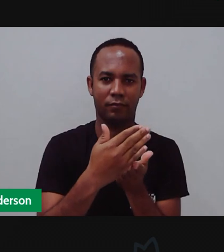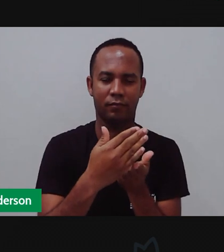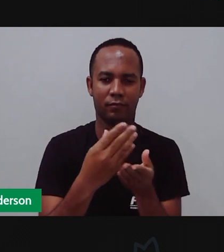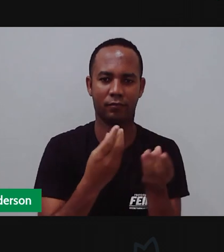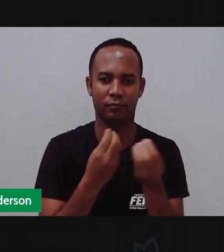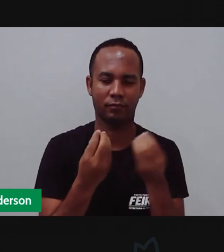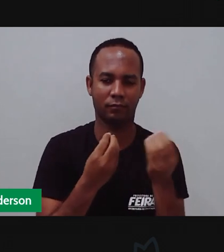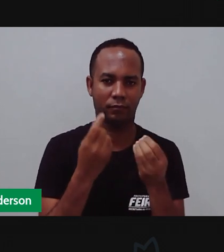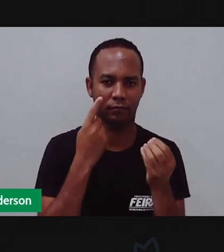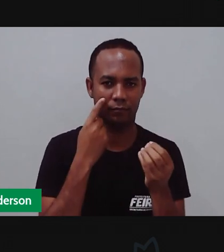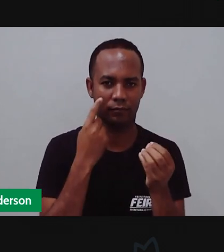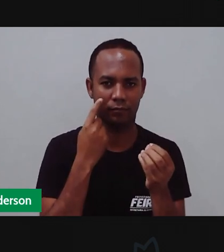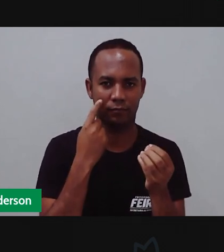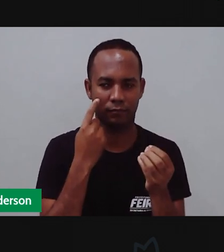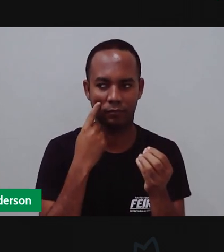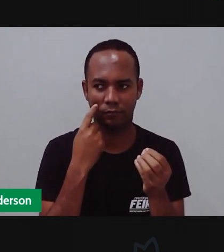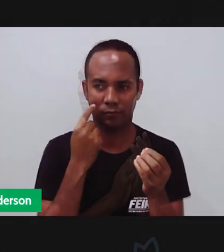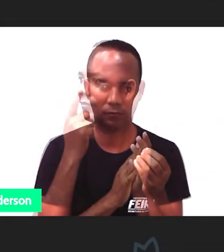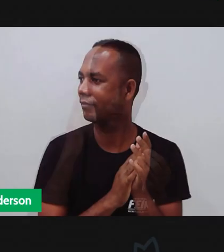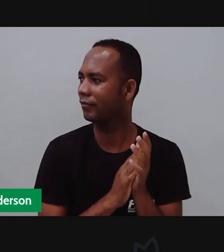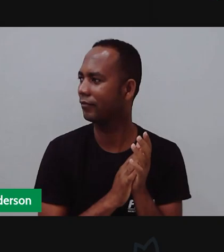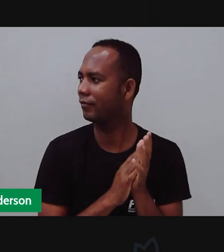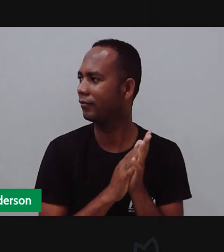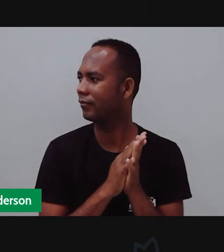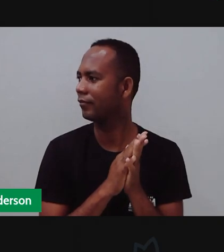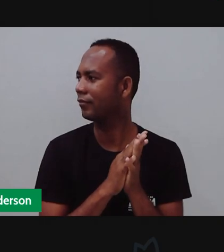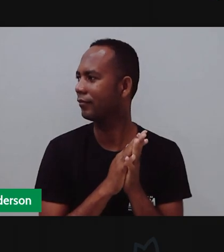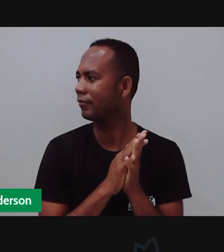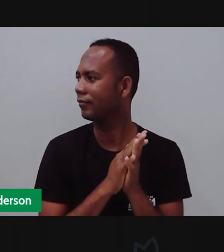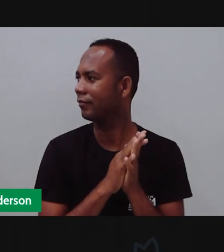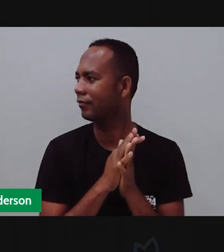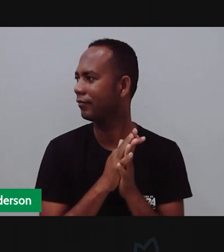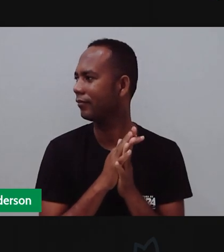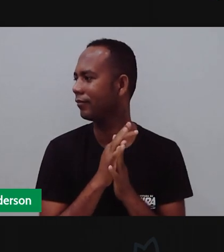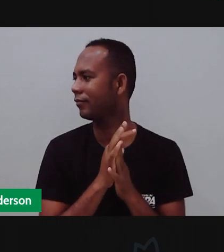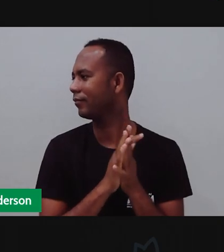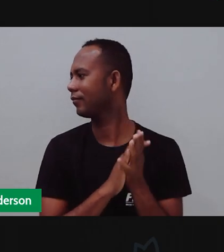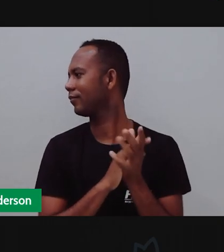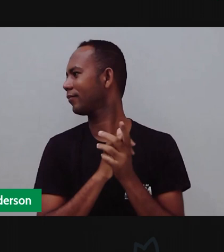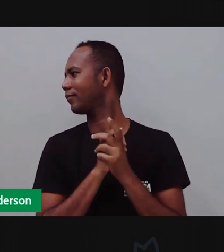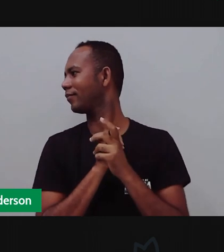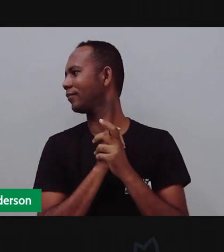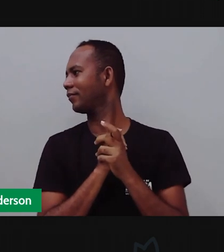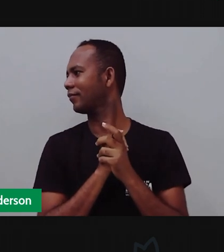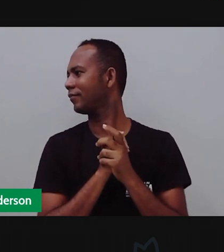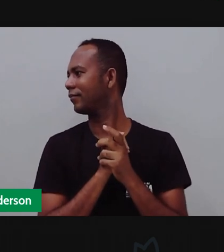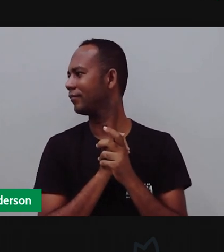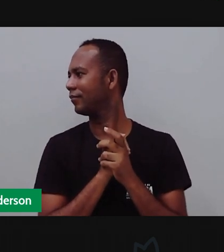mesma ordem de provânia para ver o que, é que ela acerta. Paladar, pode botar na boca.